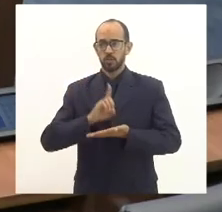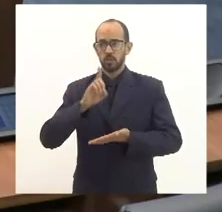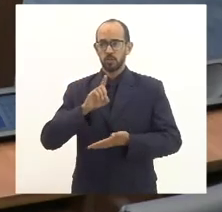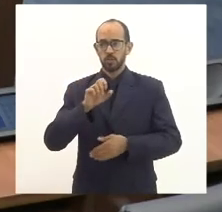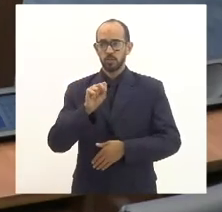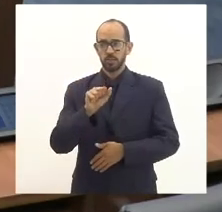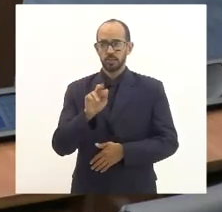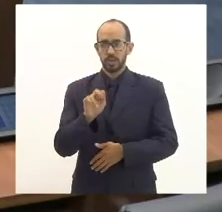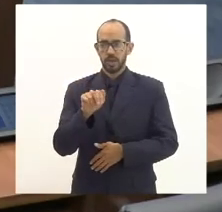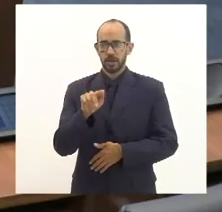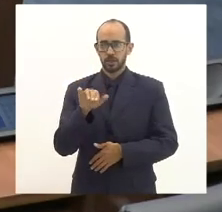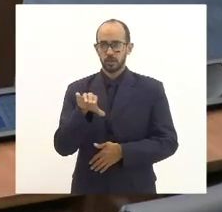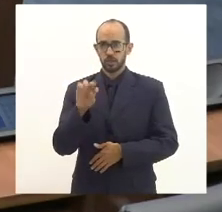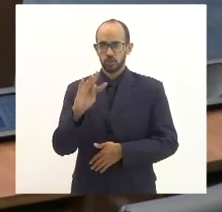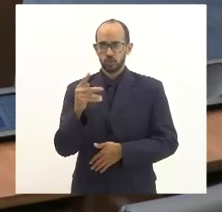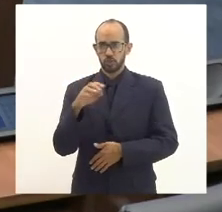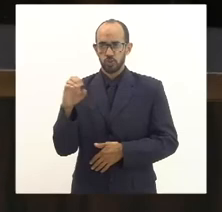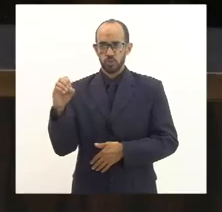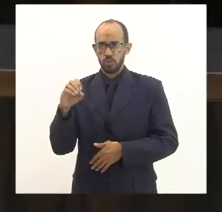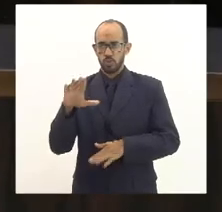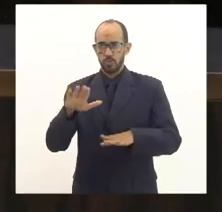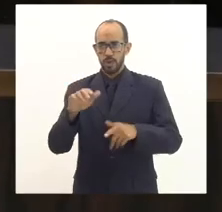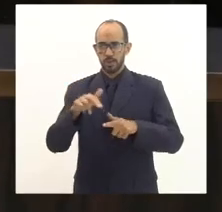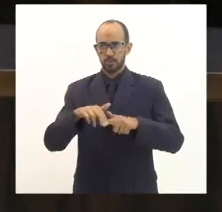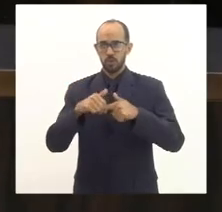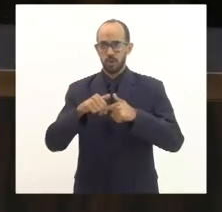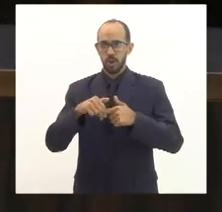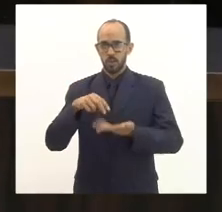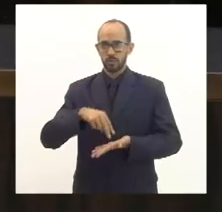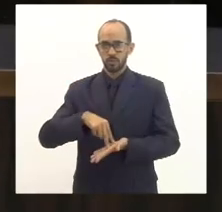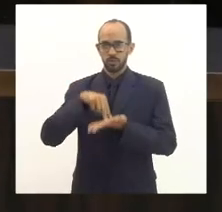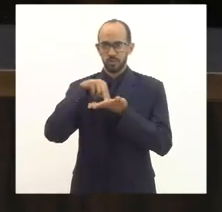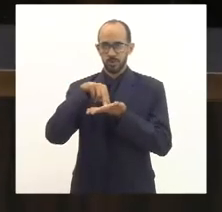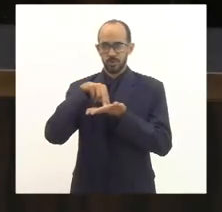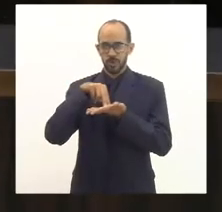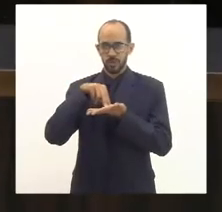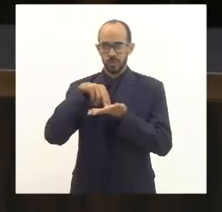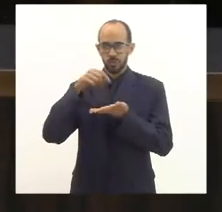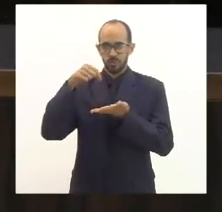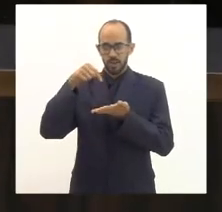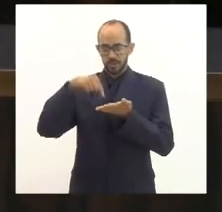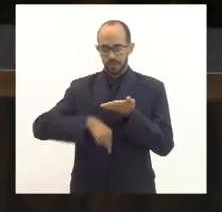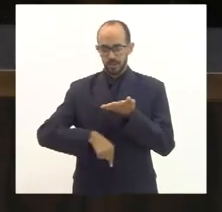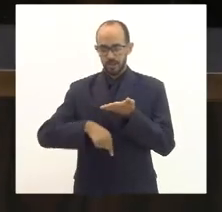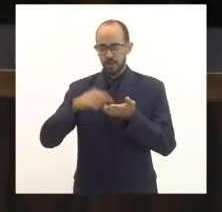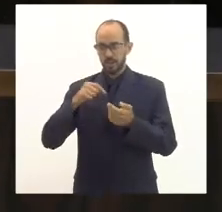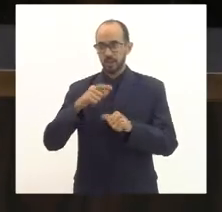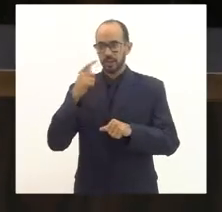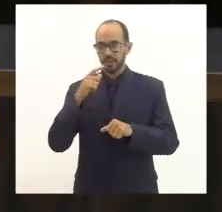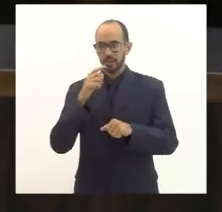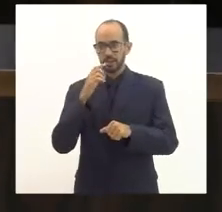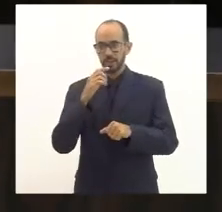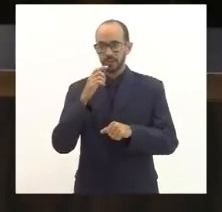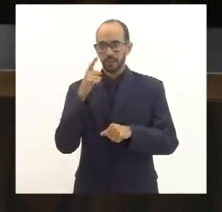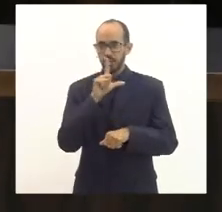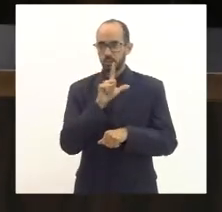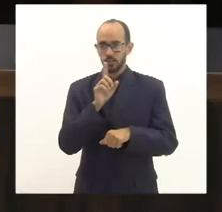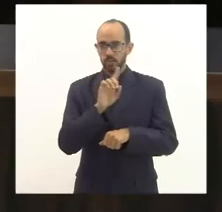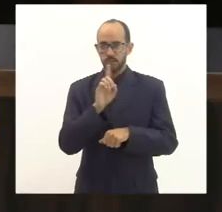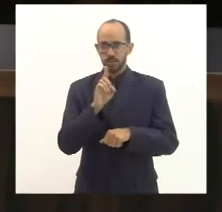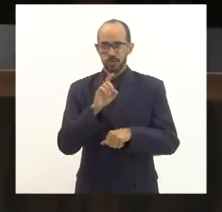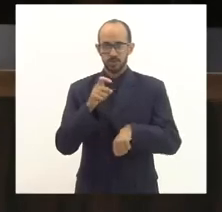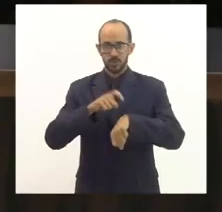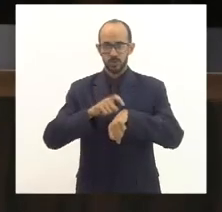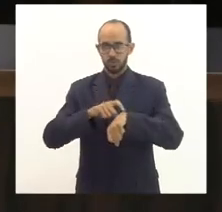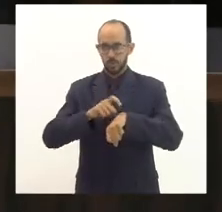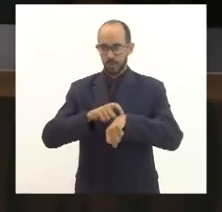escrito mas com questões do elevador a demora na descida o mesmo não conseguiu chegar a tempo